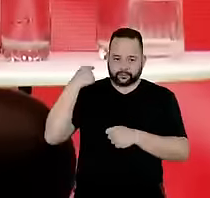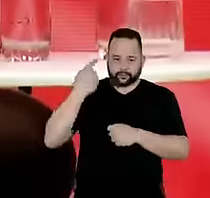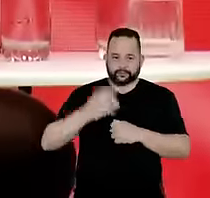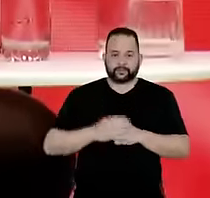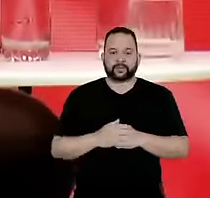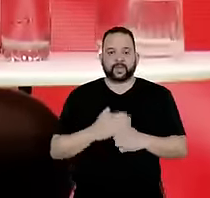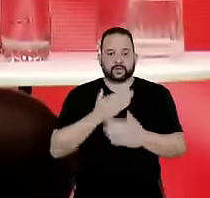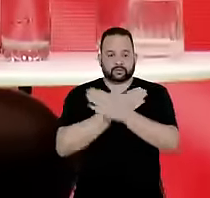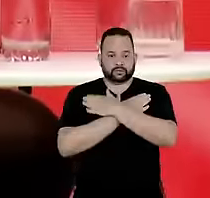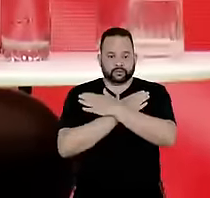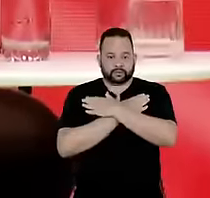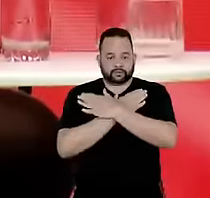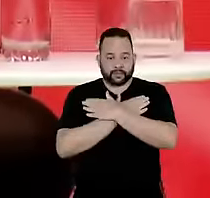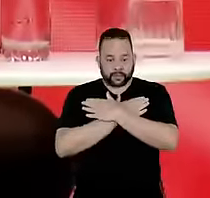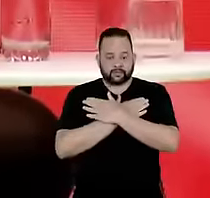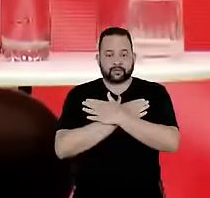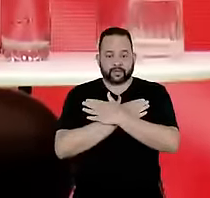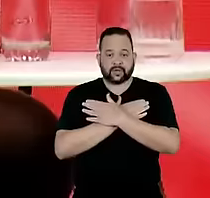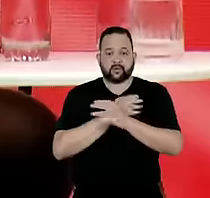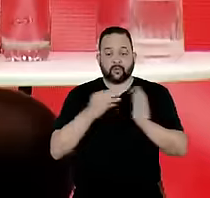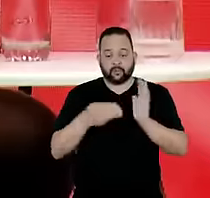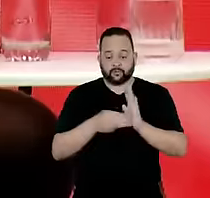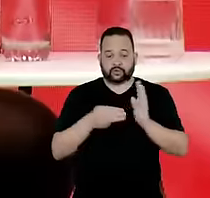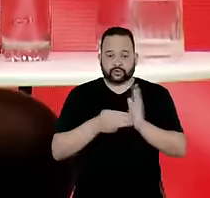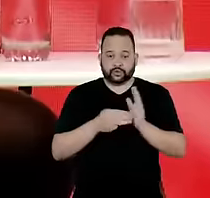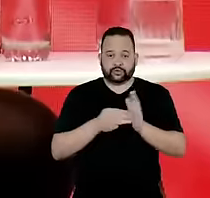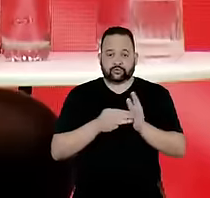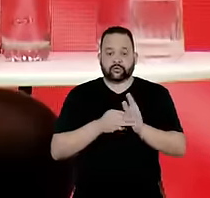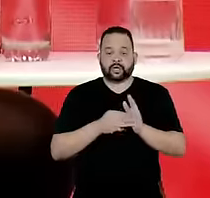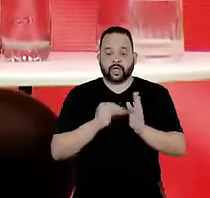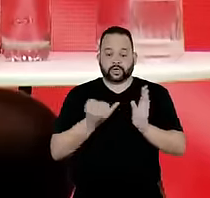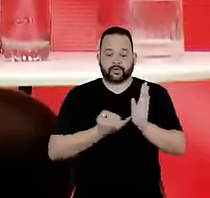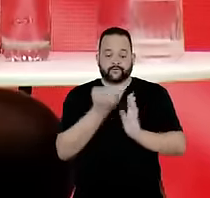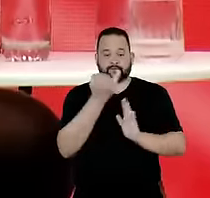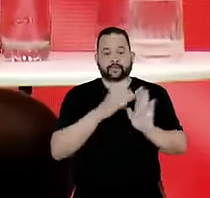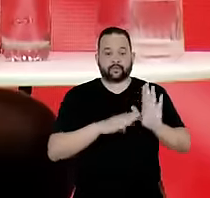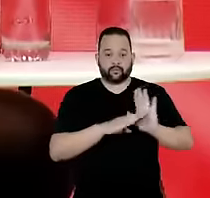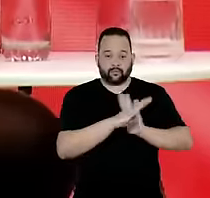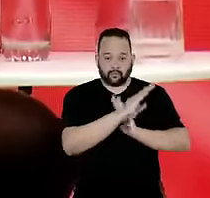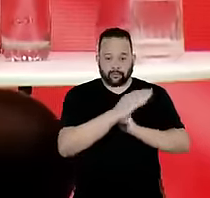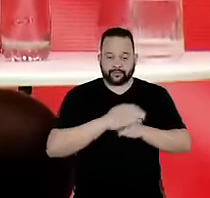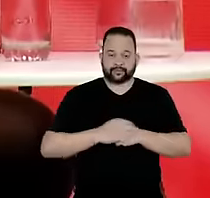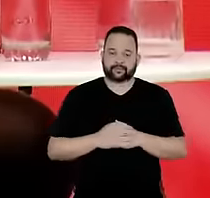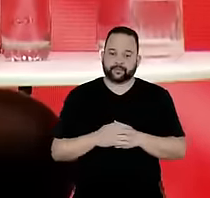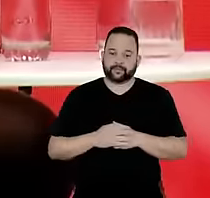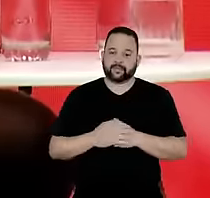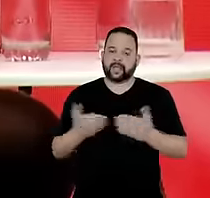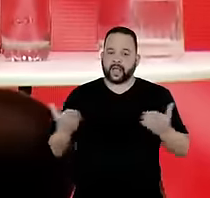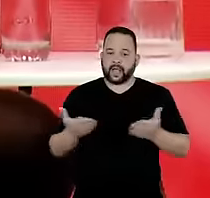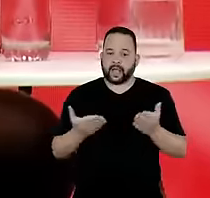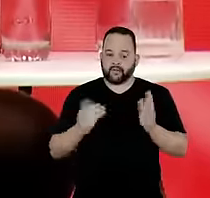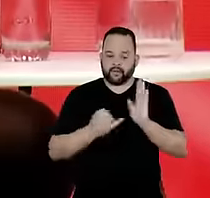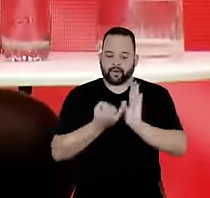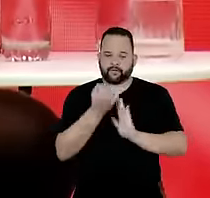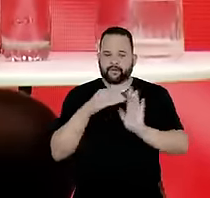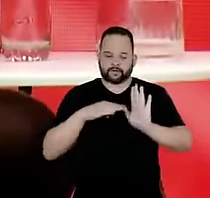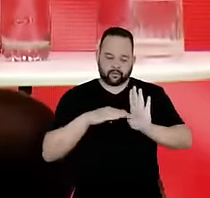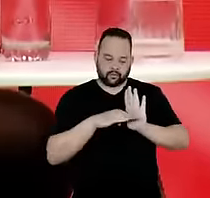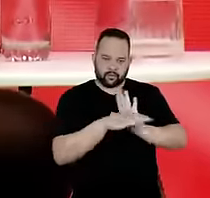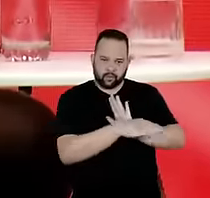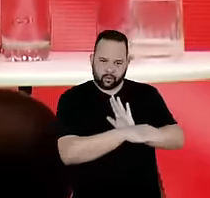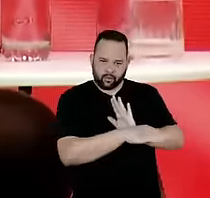de inflação eh essa desinflação que a gente viveu nesse ano foi principalmente veio dos